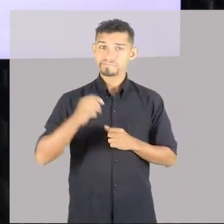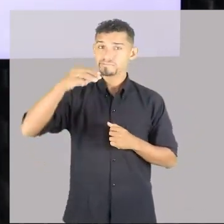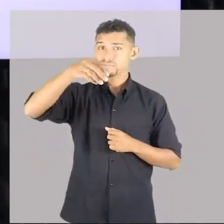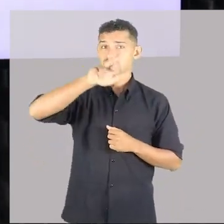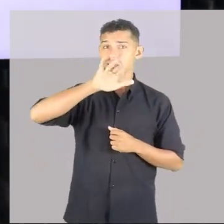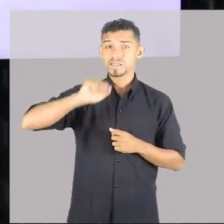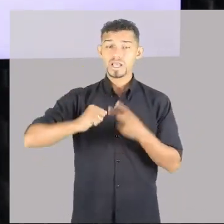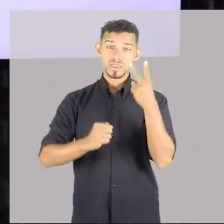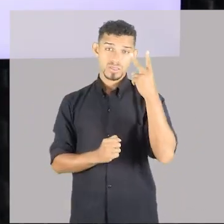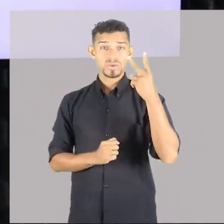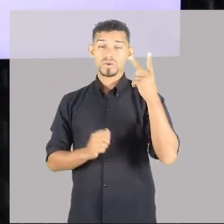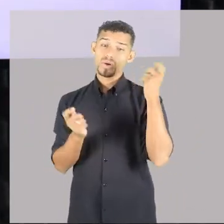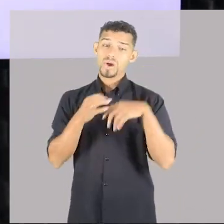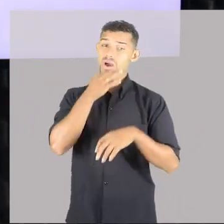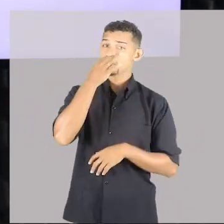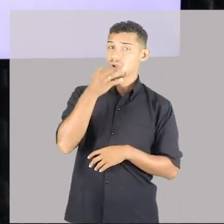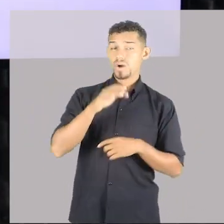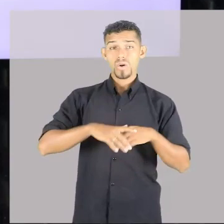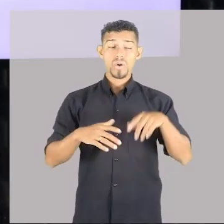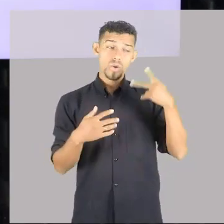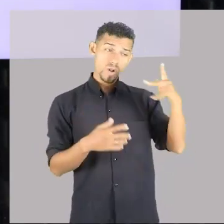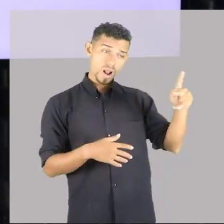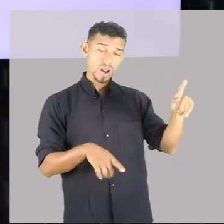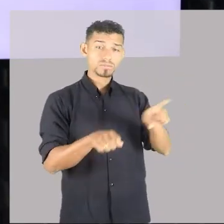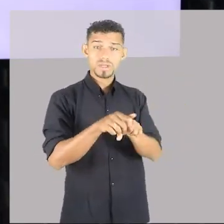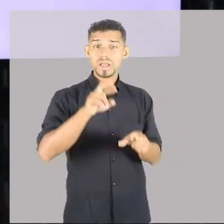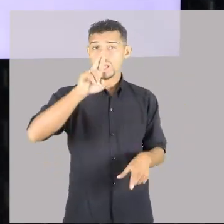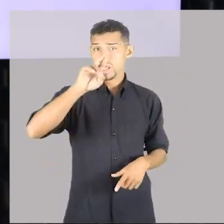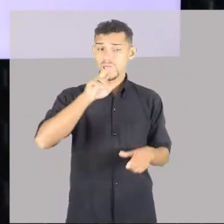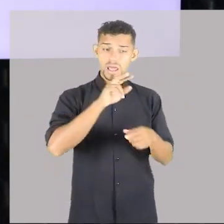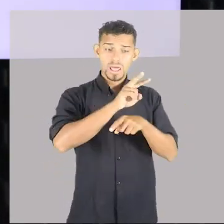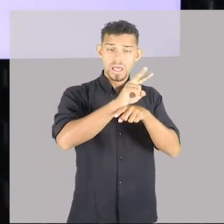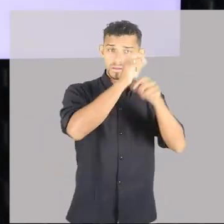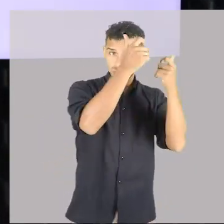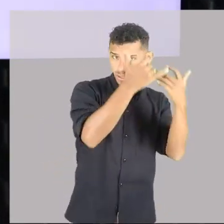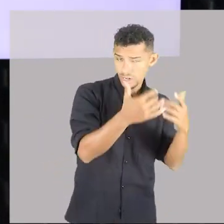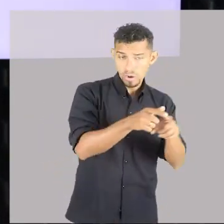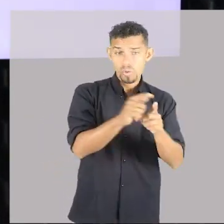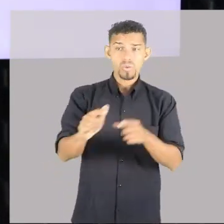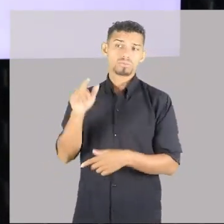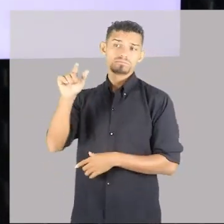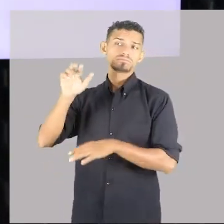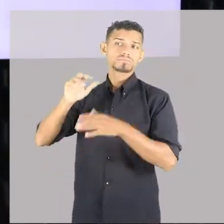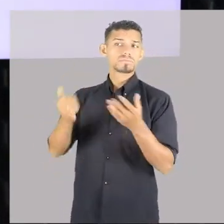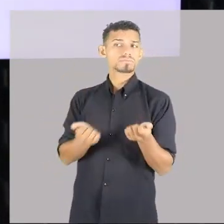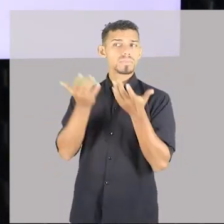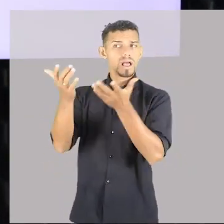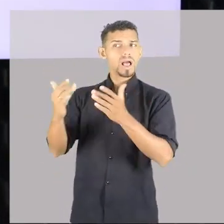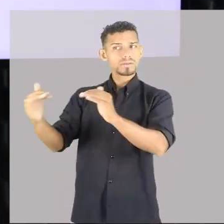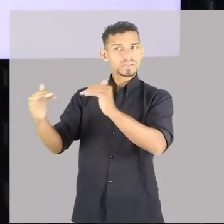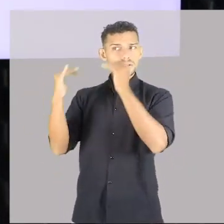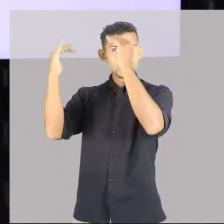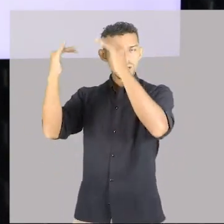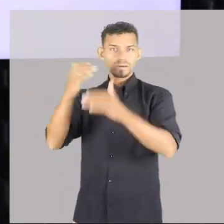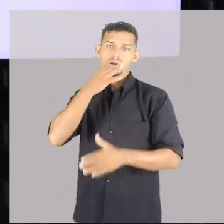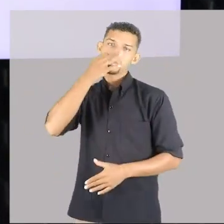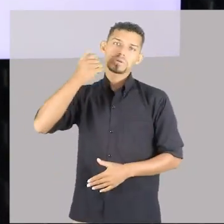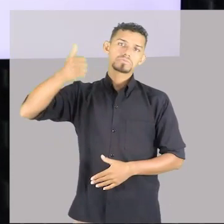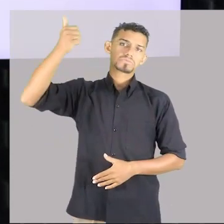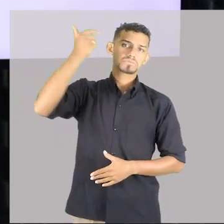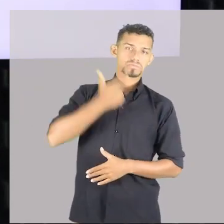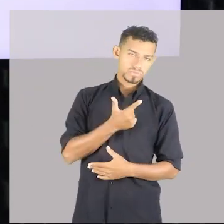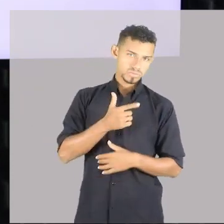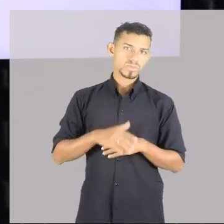duas opções. Ou ela mesma retrata, ou ela remete à decisão superior. É importante, então, que João, ao fazer esse recurso, ele